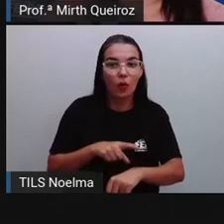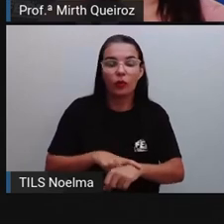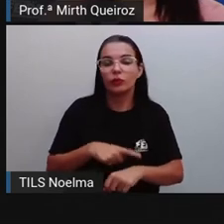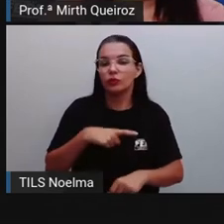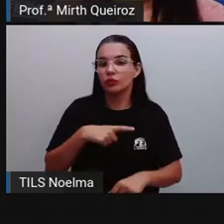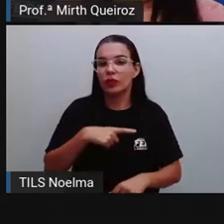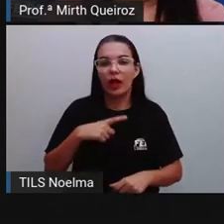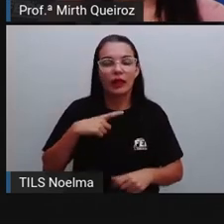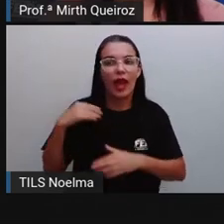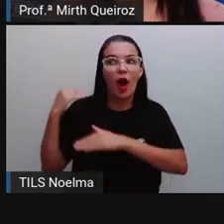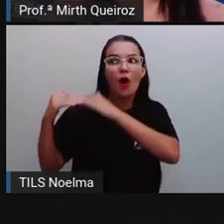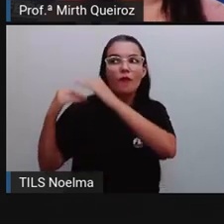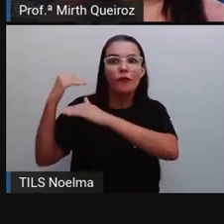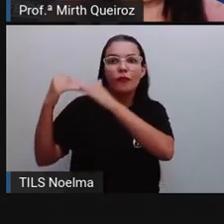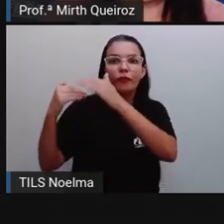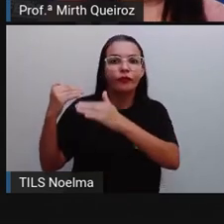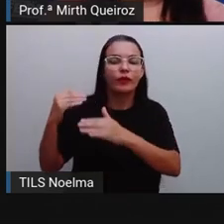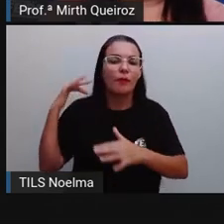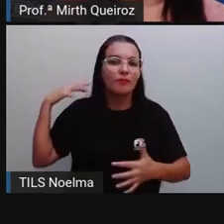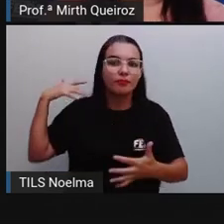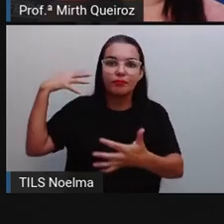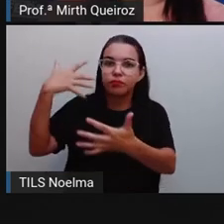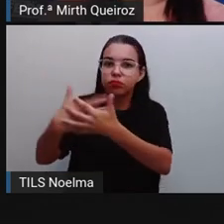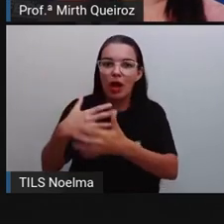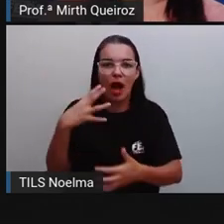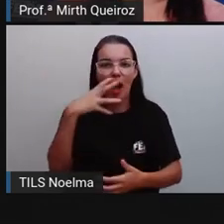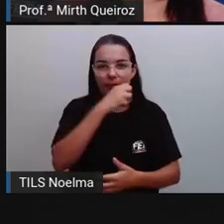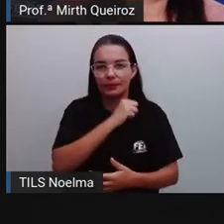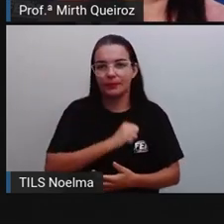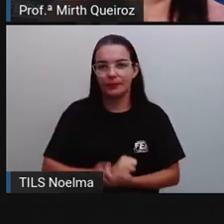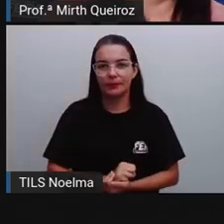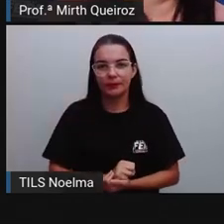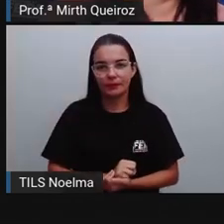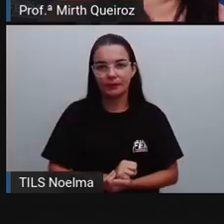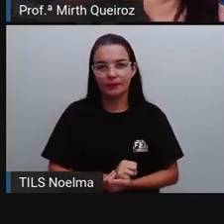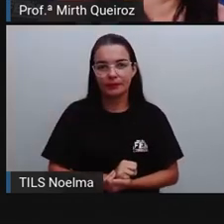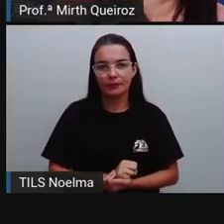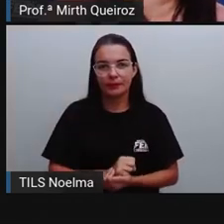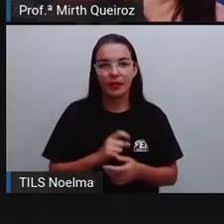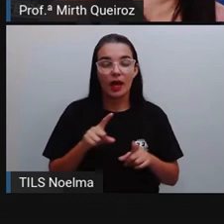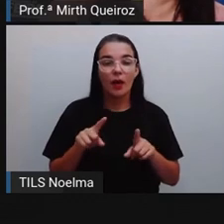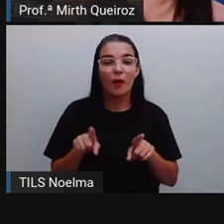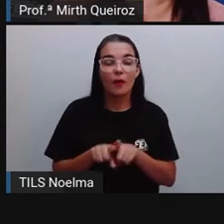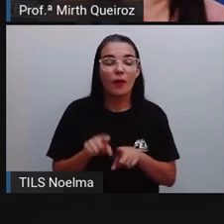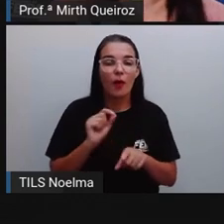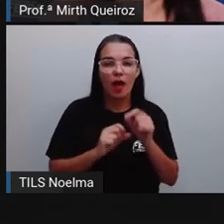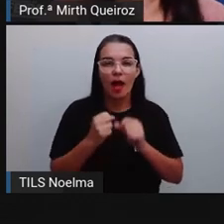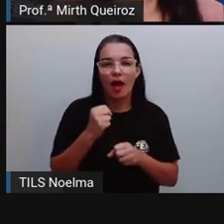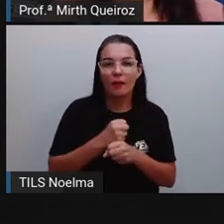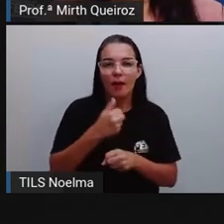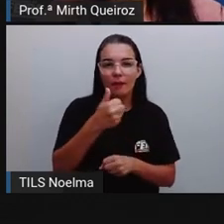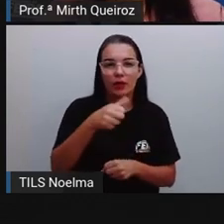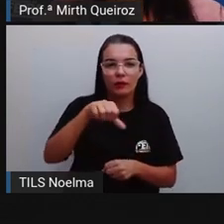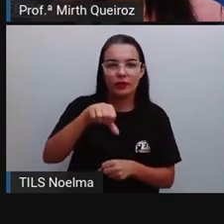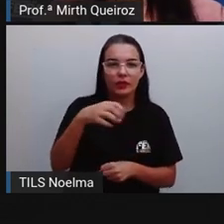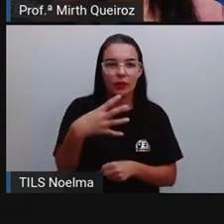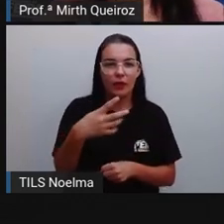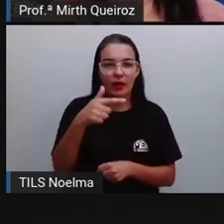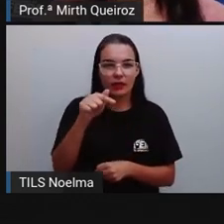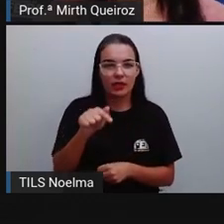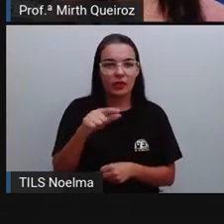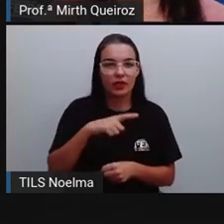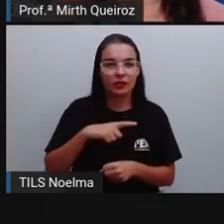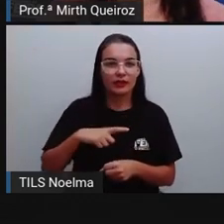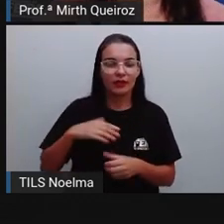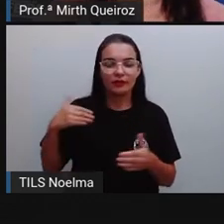ela evoluiu muito em pouco tempo. E em 1947 vem a telefonia, né,